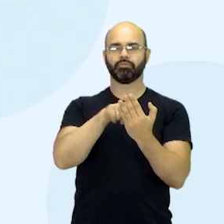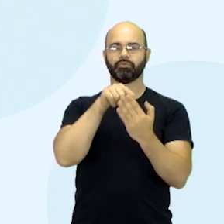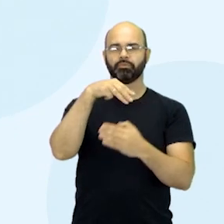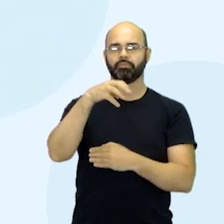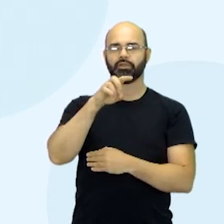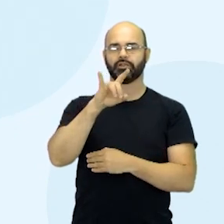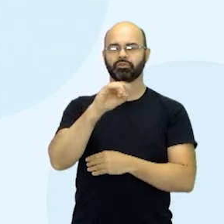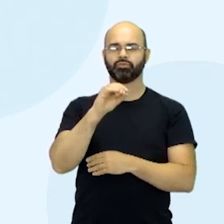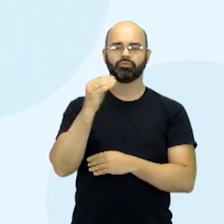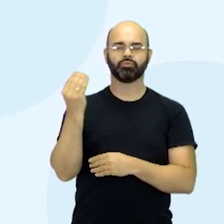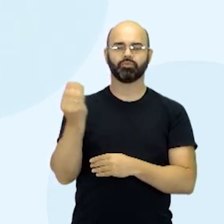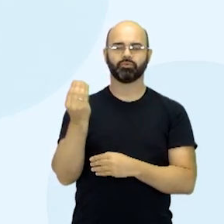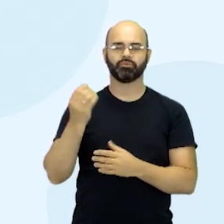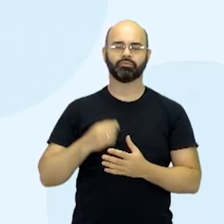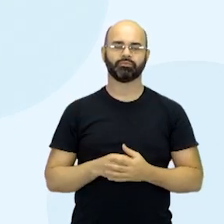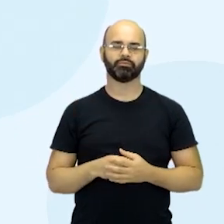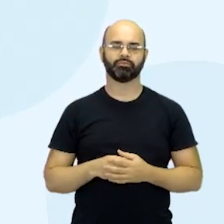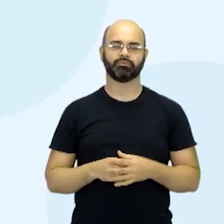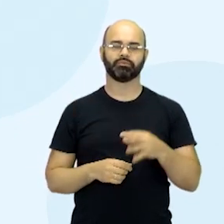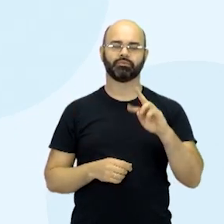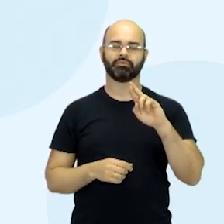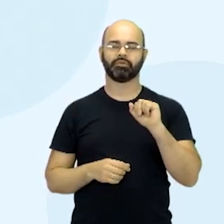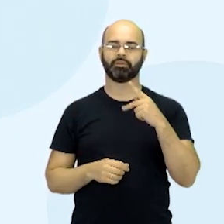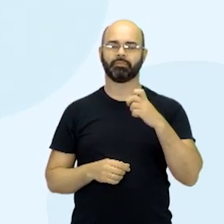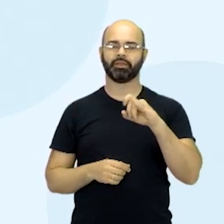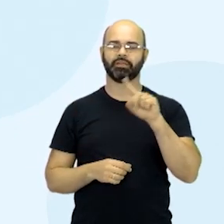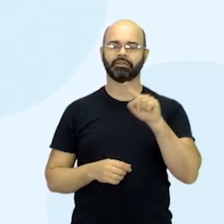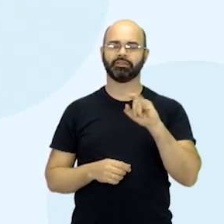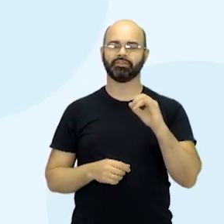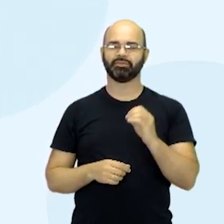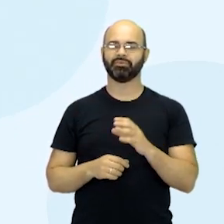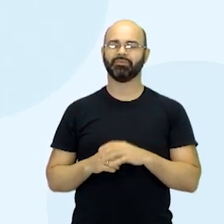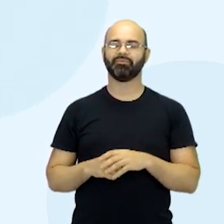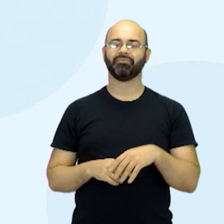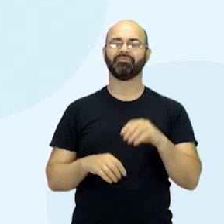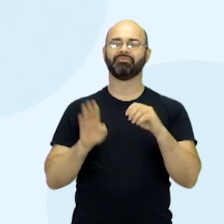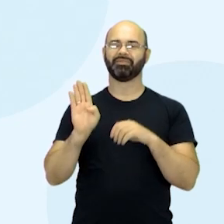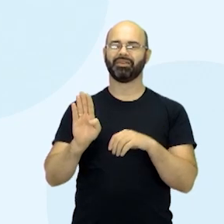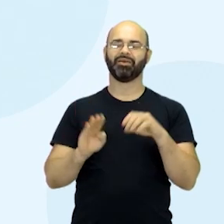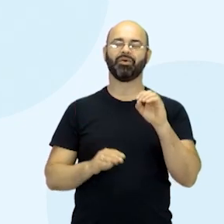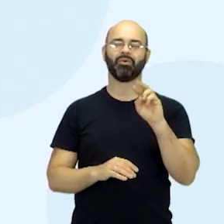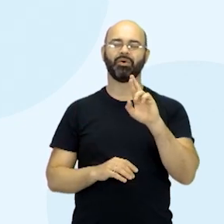médio? Alternativa A, trapézio. Alternativa B,